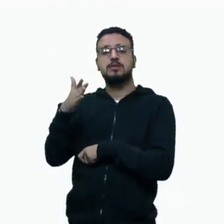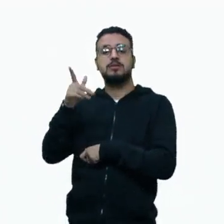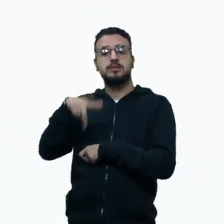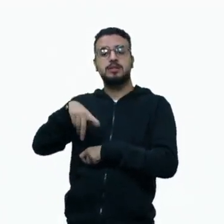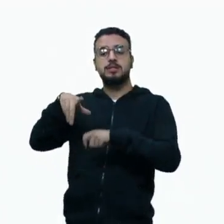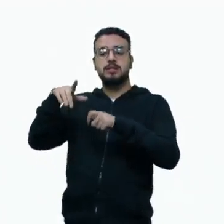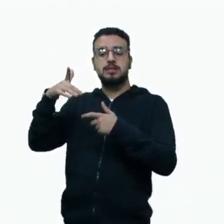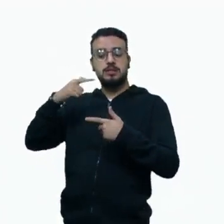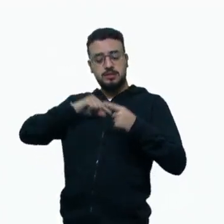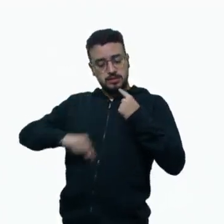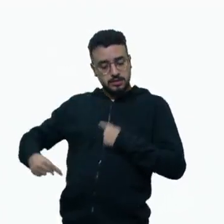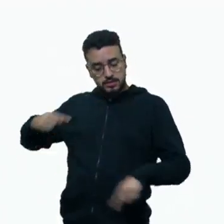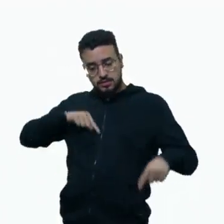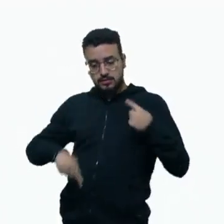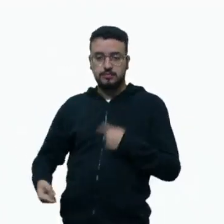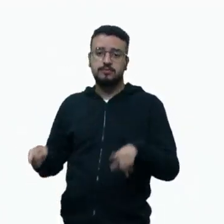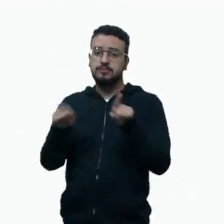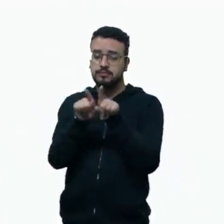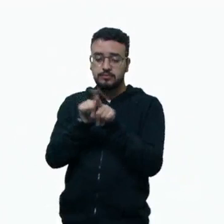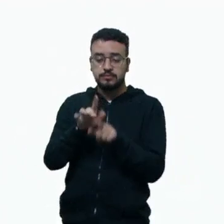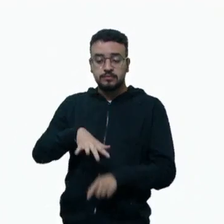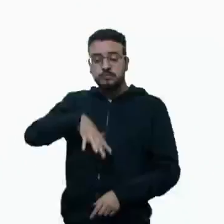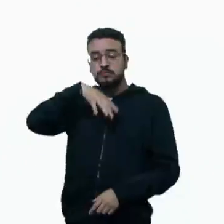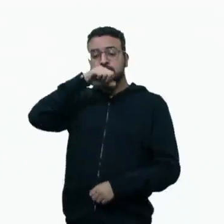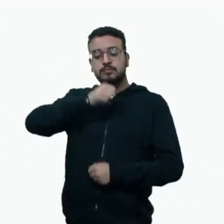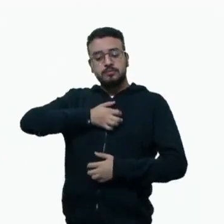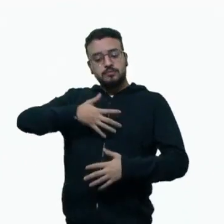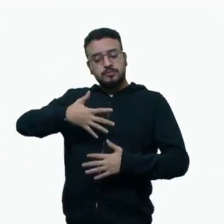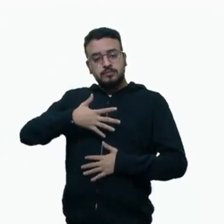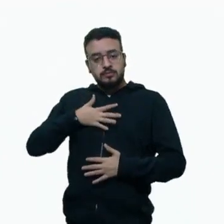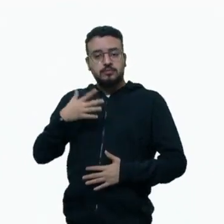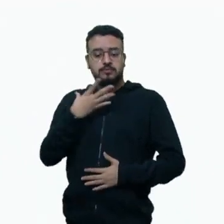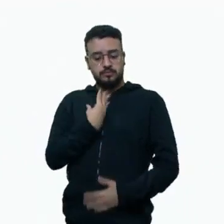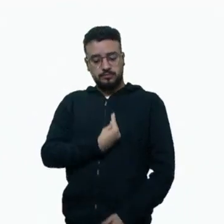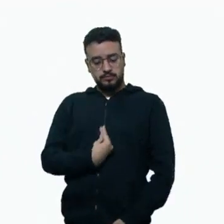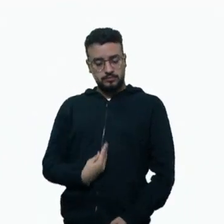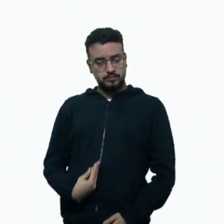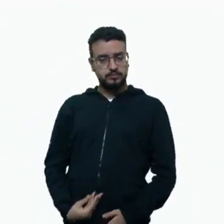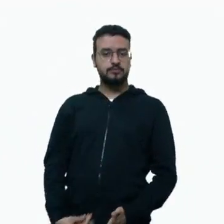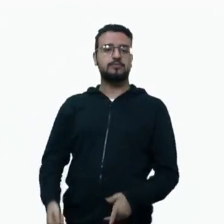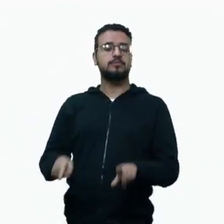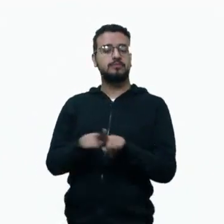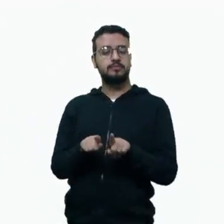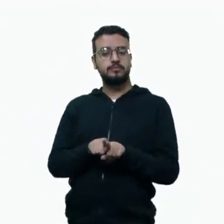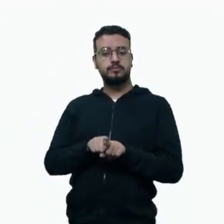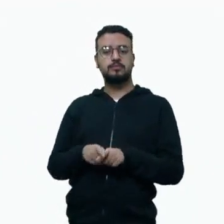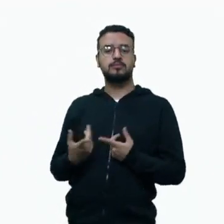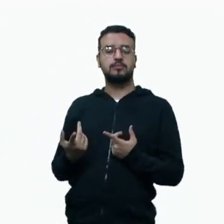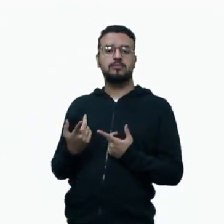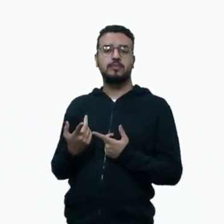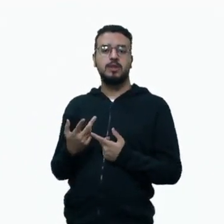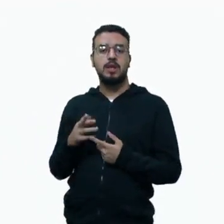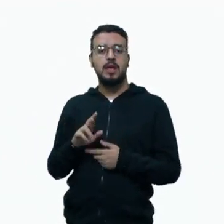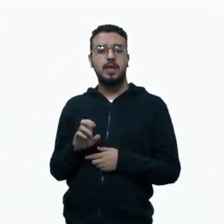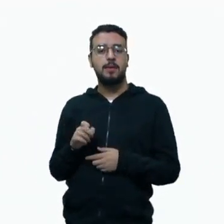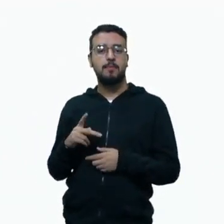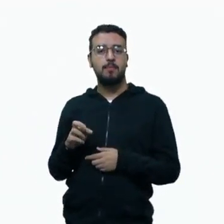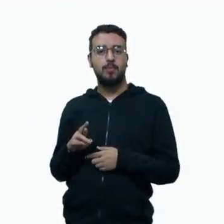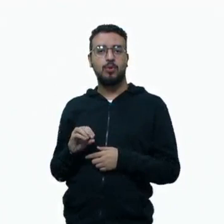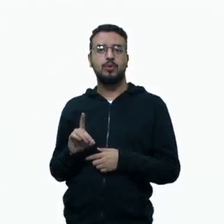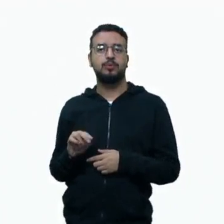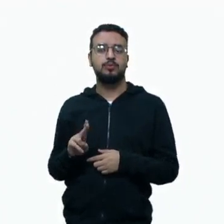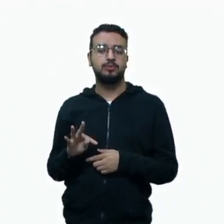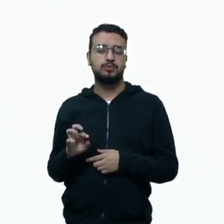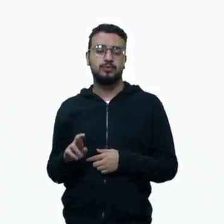um pouco sobre o sistema respiratório também, conhecer o sistema digestório, reprodutor, porque é importante para o seu conhecimento. Tá? Não se